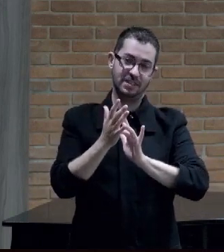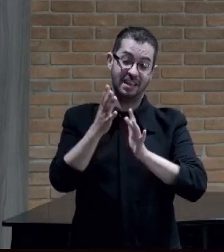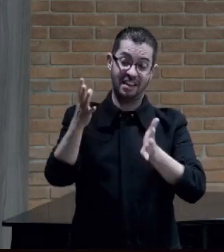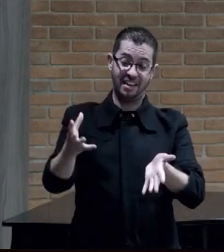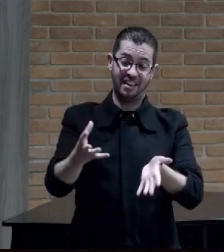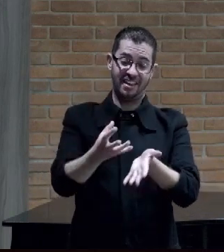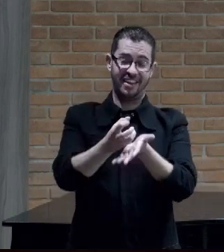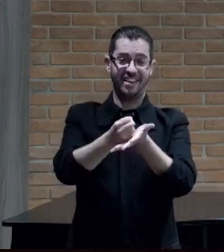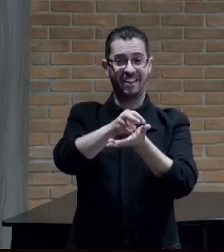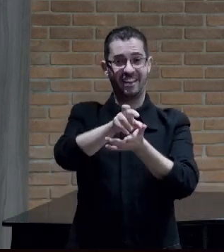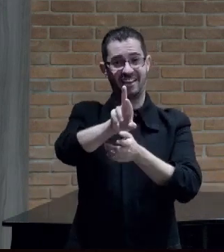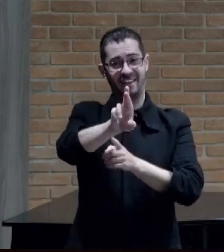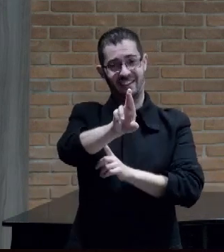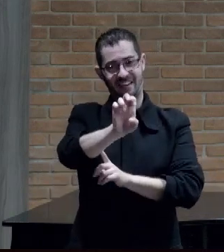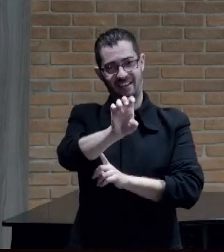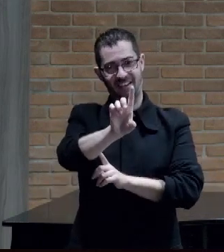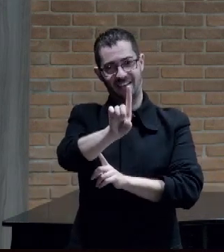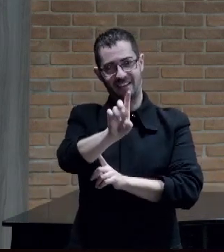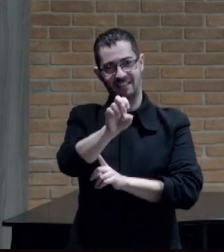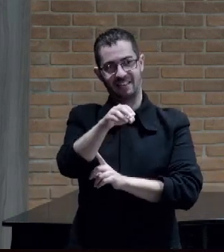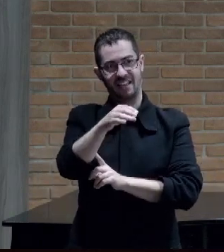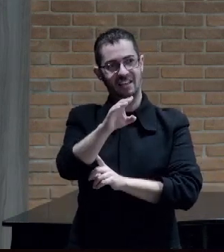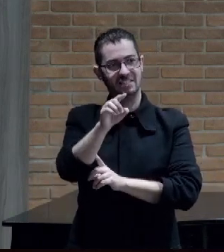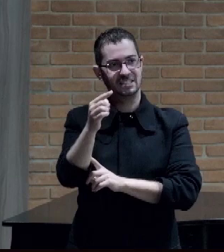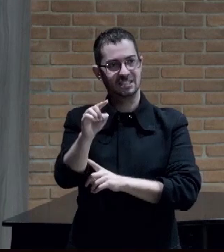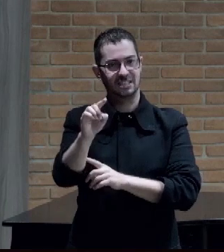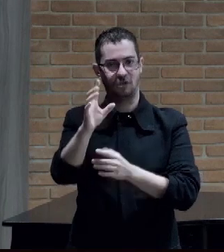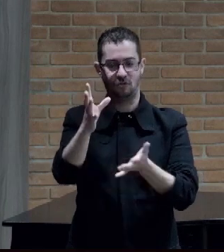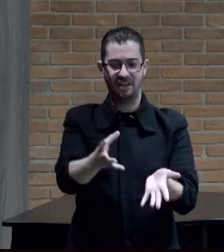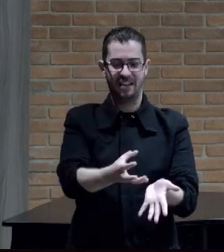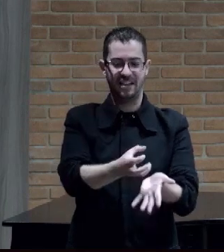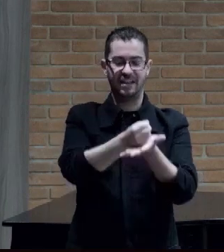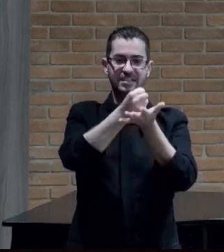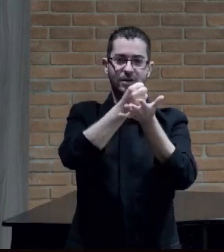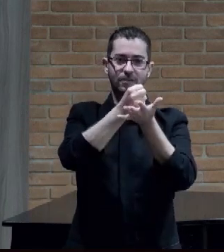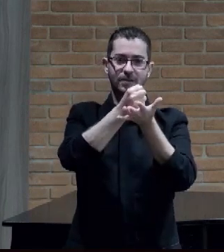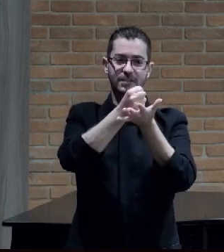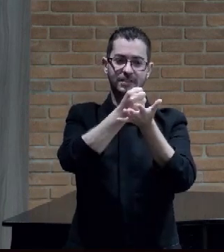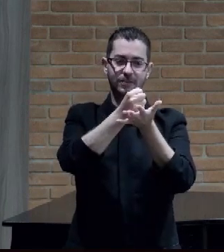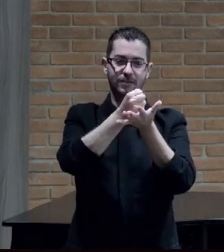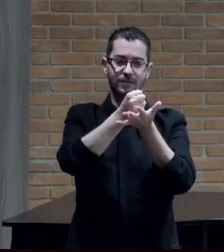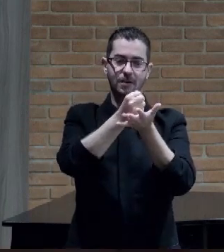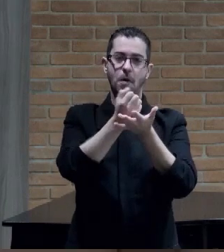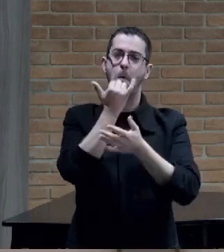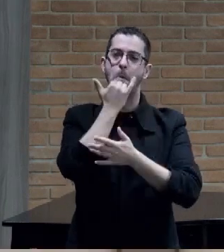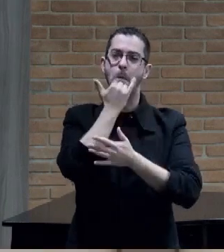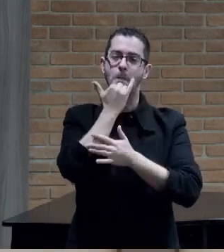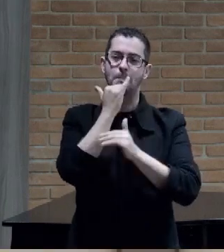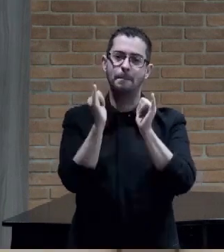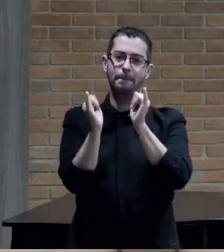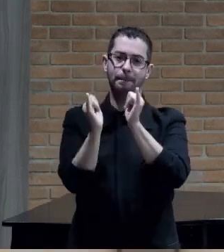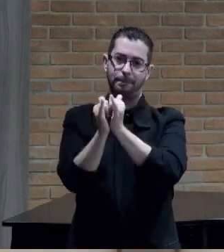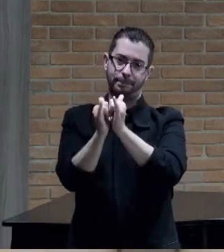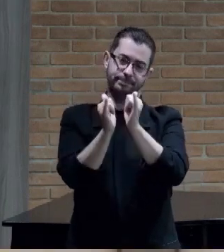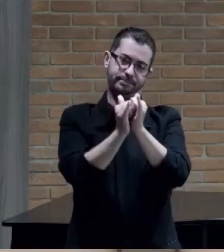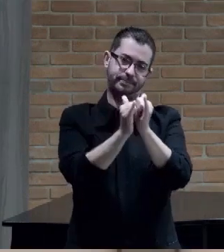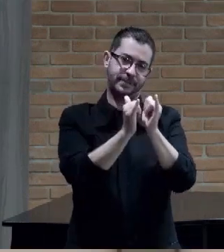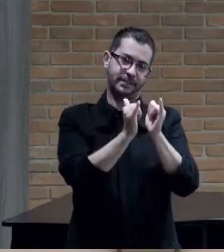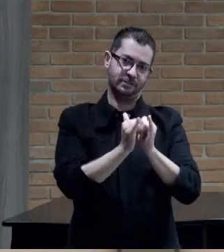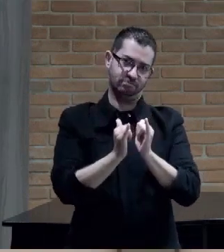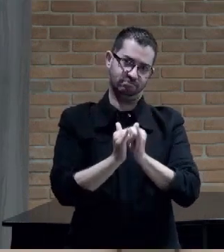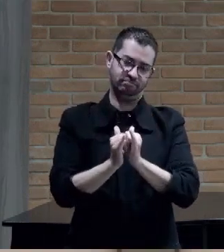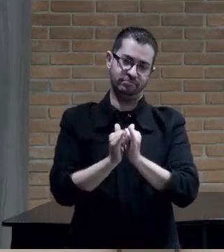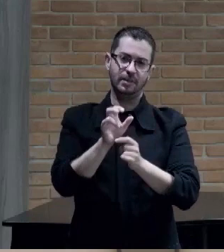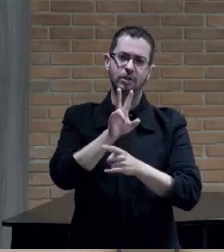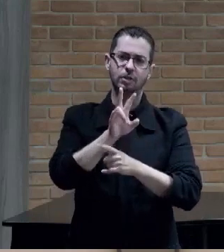Redenção. Redenção é resgate. Remissão é perdão. Isso vai libertar a pessoa